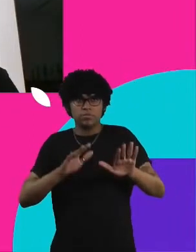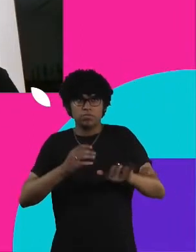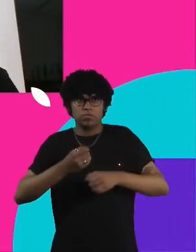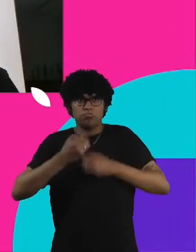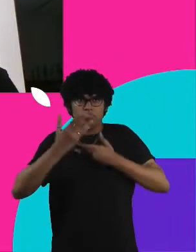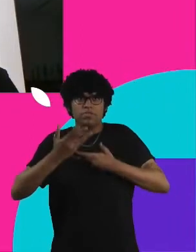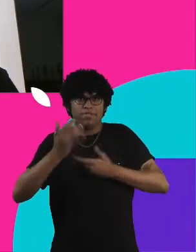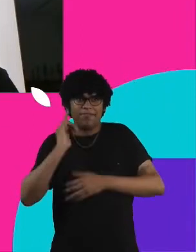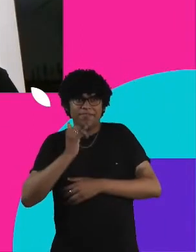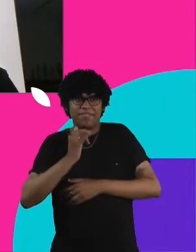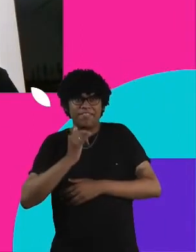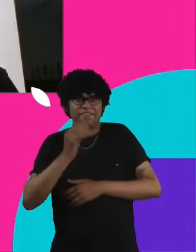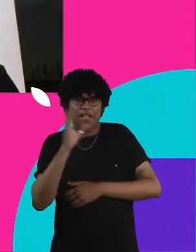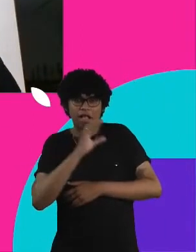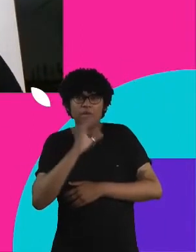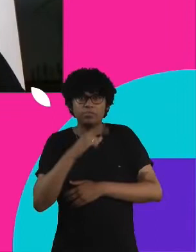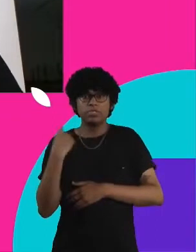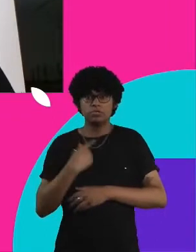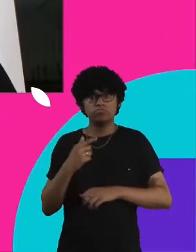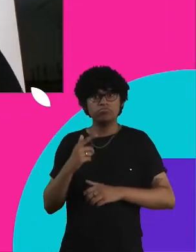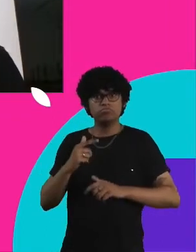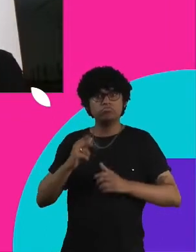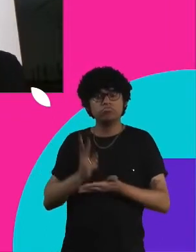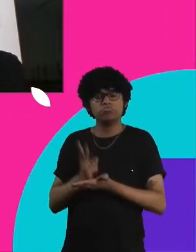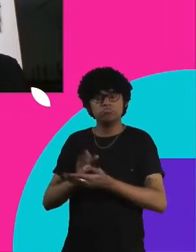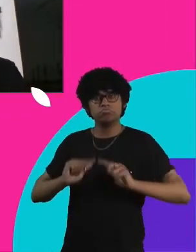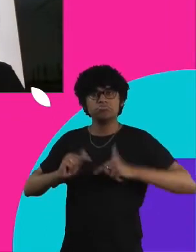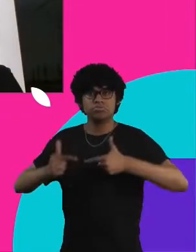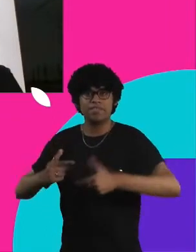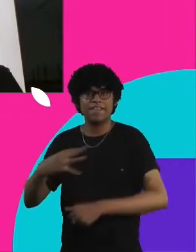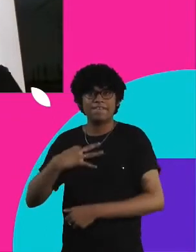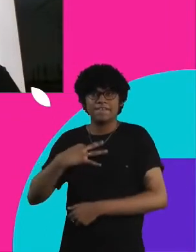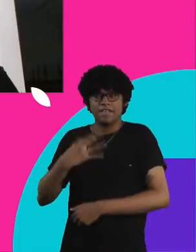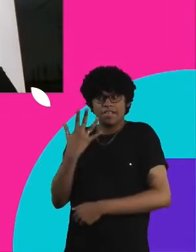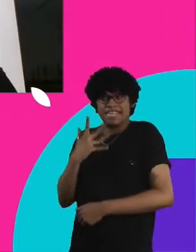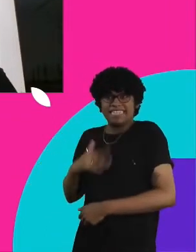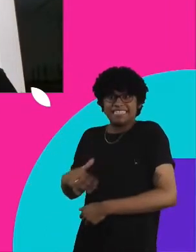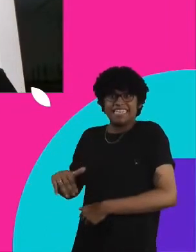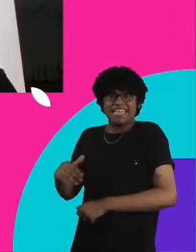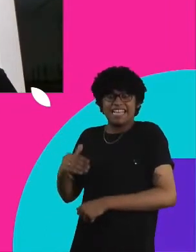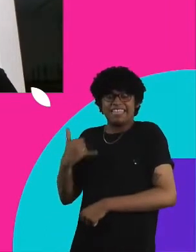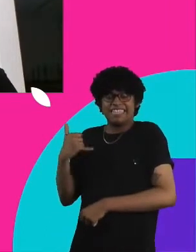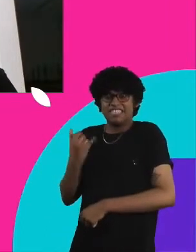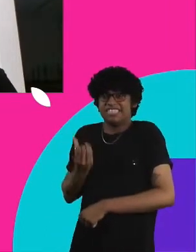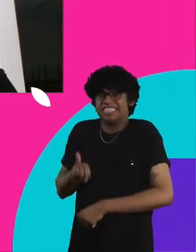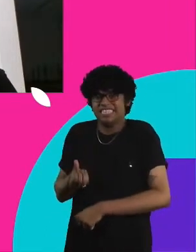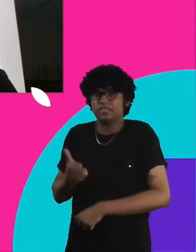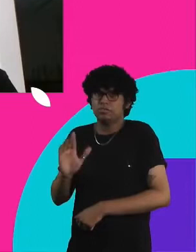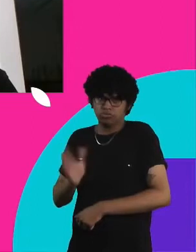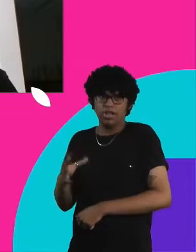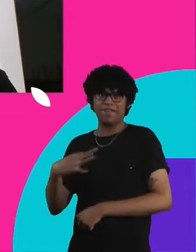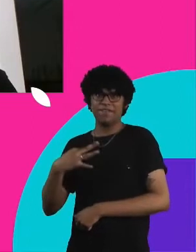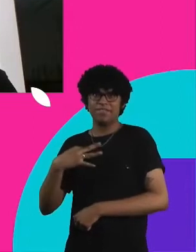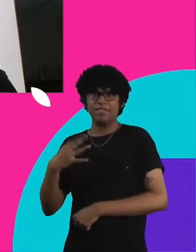assim do movimento, né? Eu sempre fui muito atuante, sou voluntária desde 6 anos de idade e sempre fui criada numa família onde o